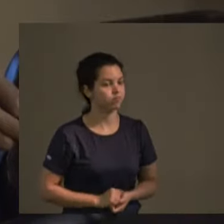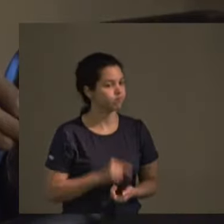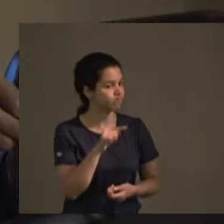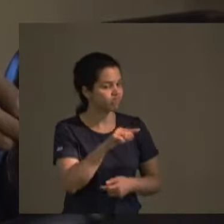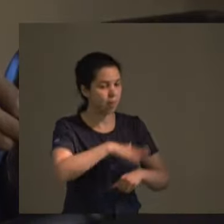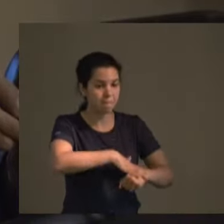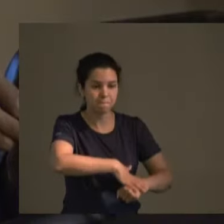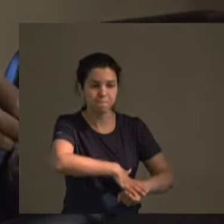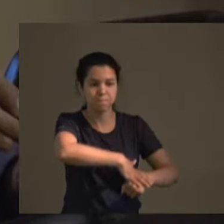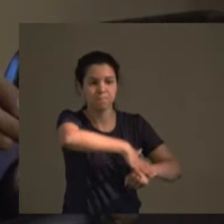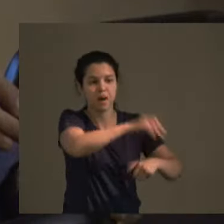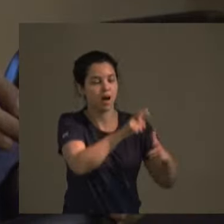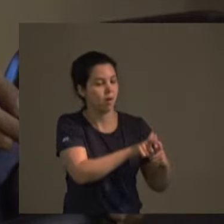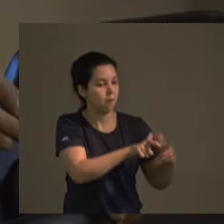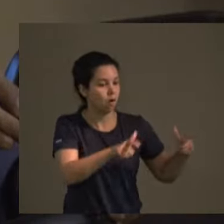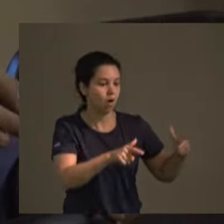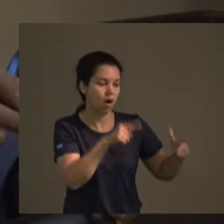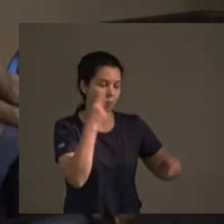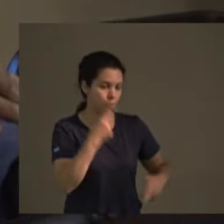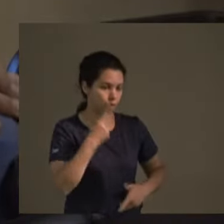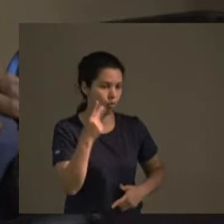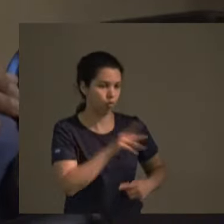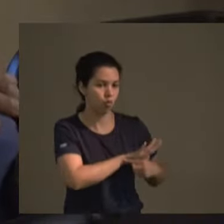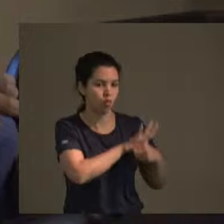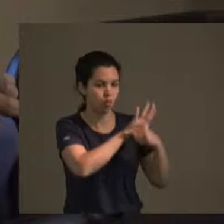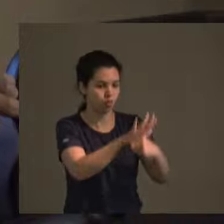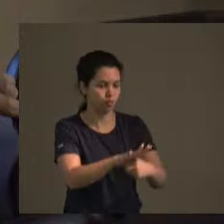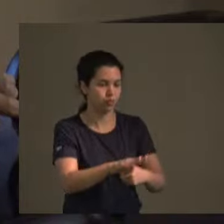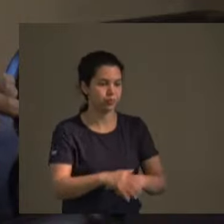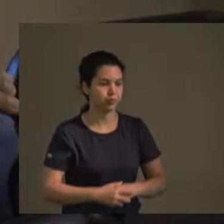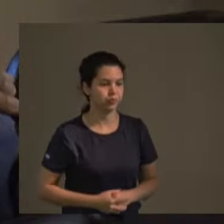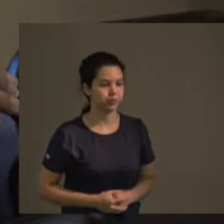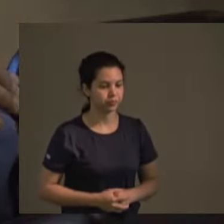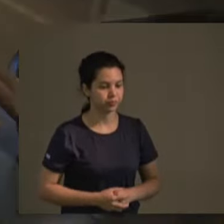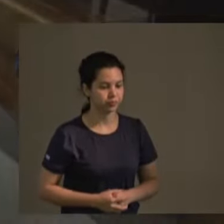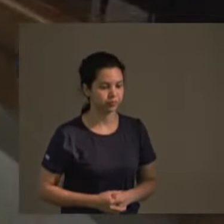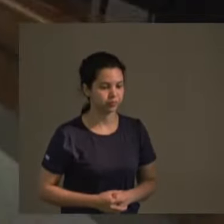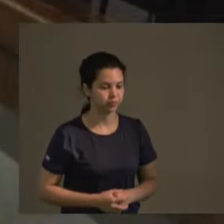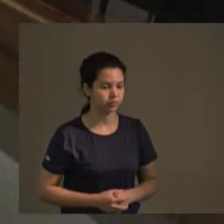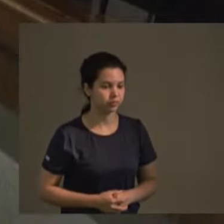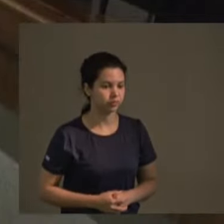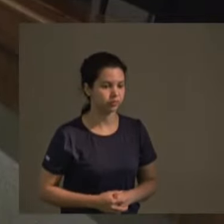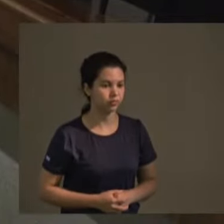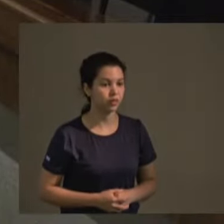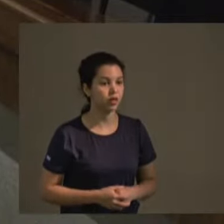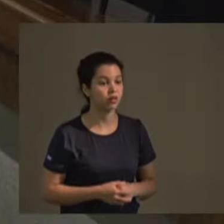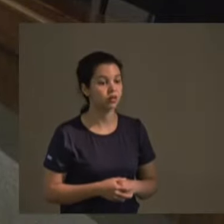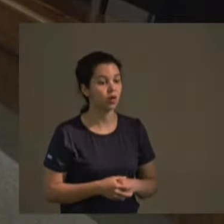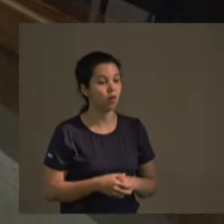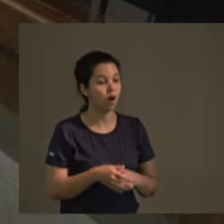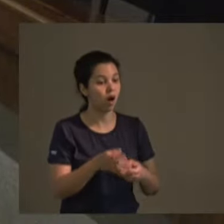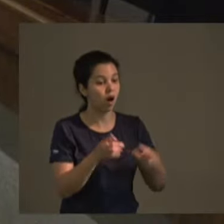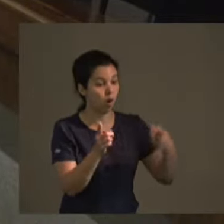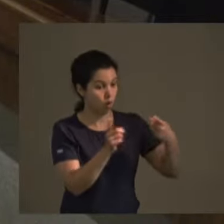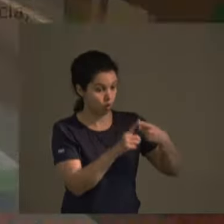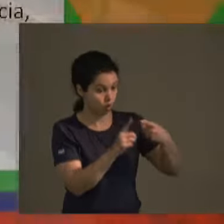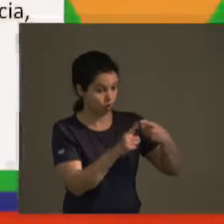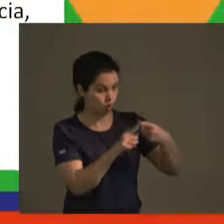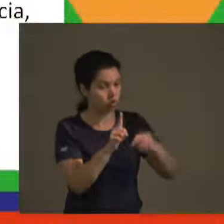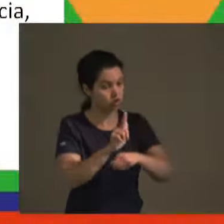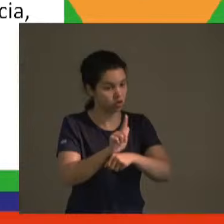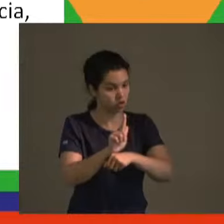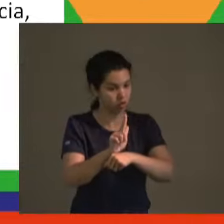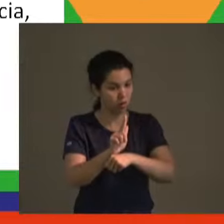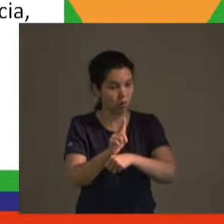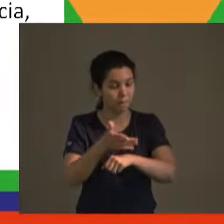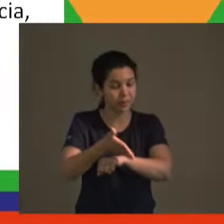onde estão as políticas mais finalísticas. Nesse sentido, a partir do eixo 1, gestão e participação